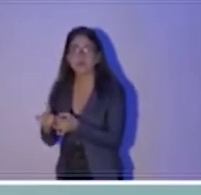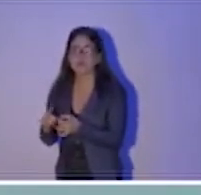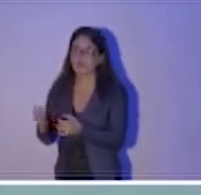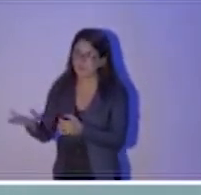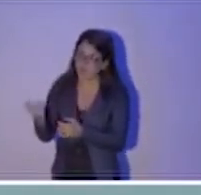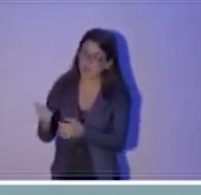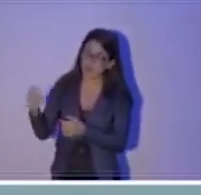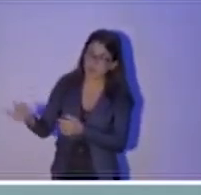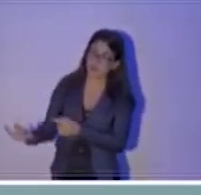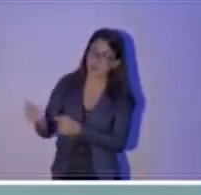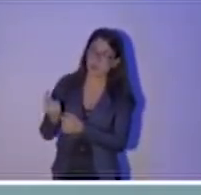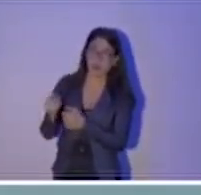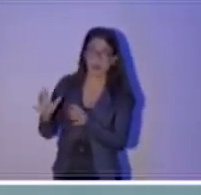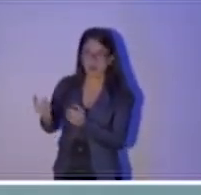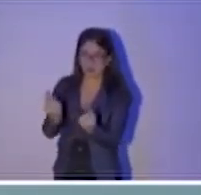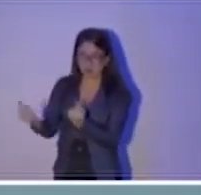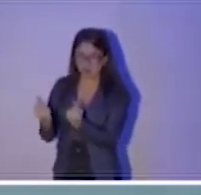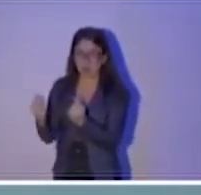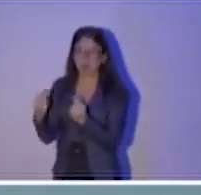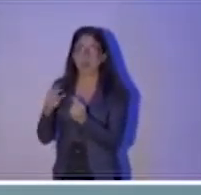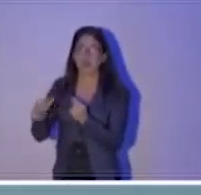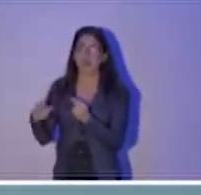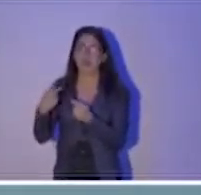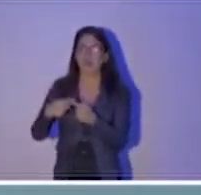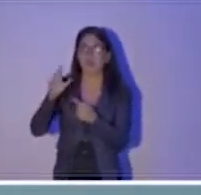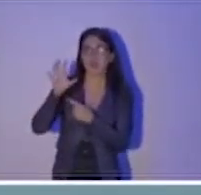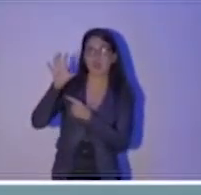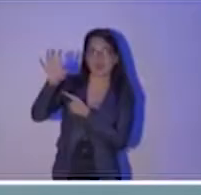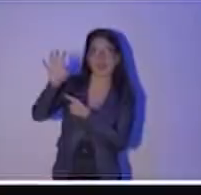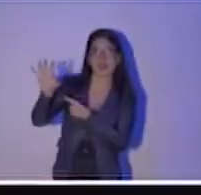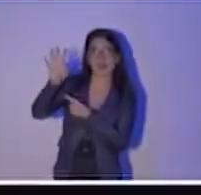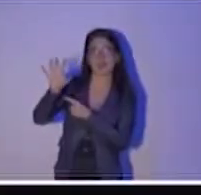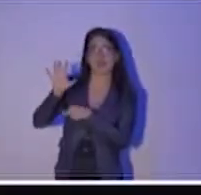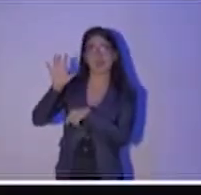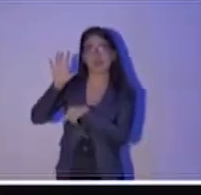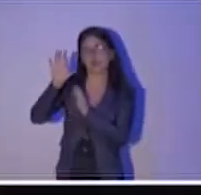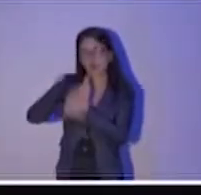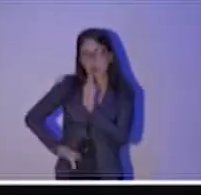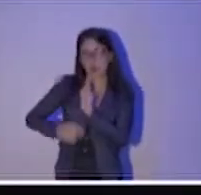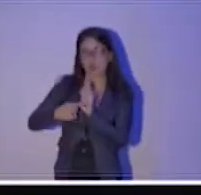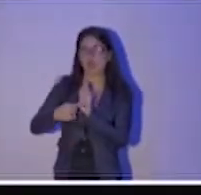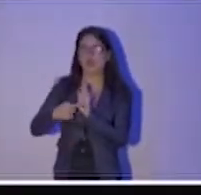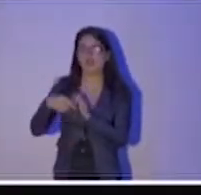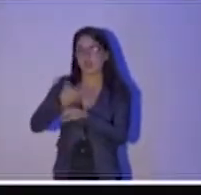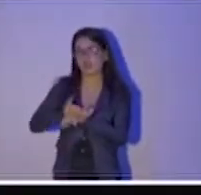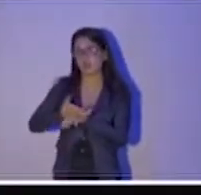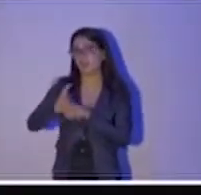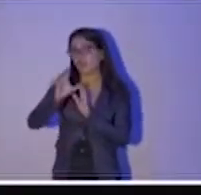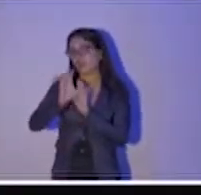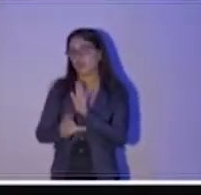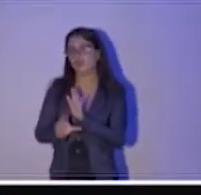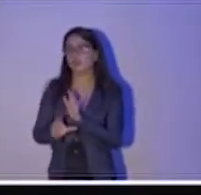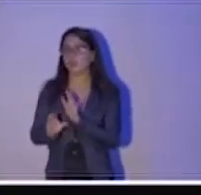Não é porque você tem um currículo aqui desse estado, desse território, não é porque você tem um currículo do município, não é porque você tem